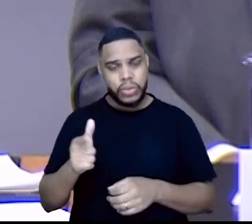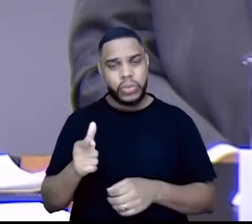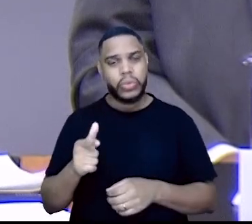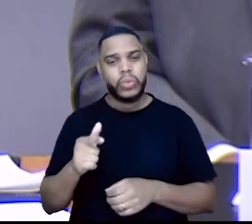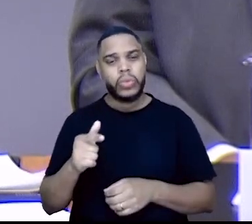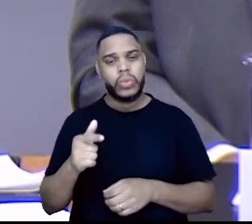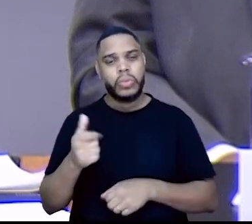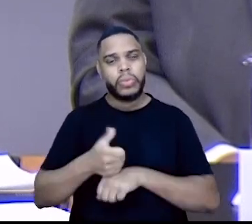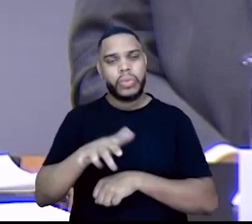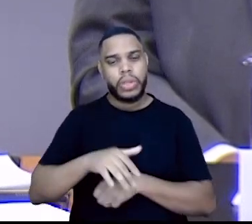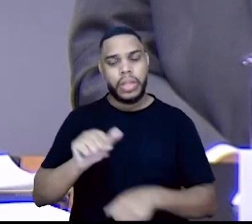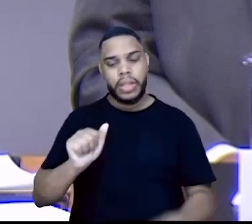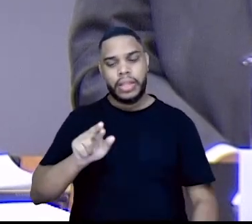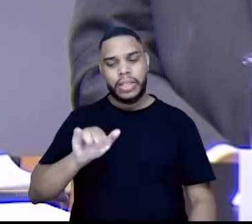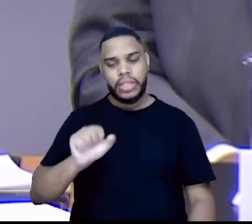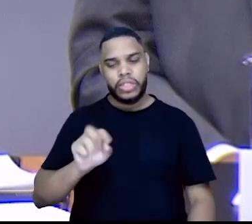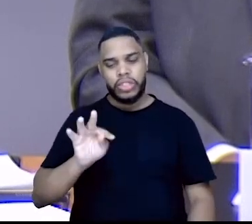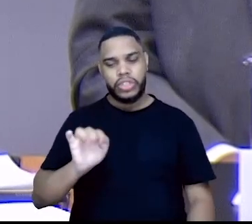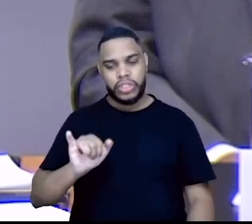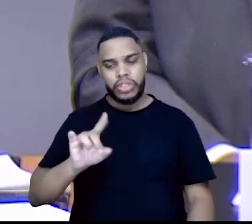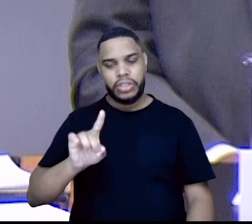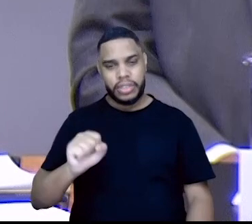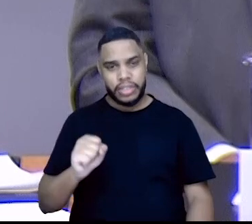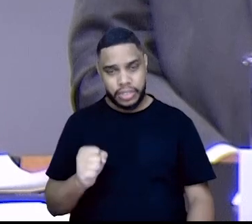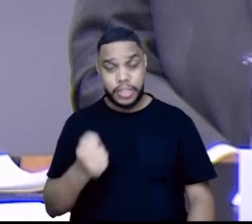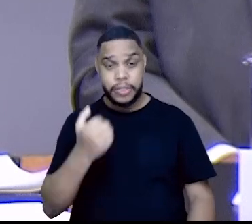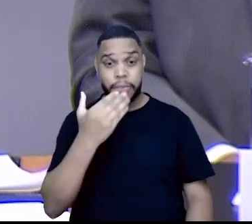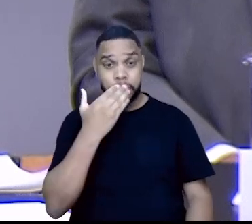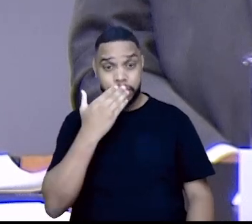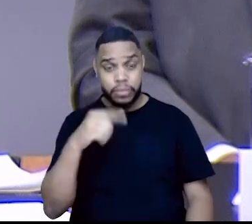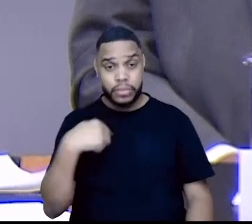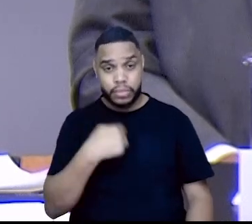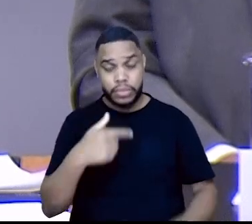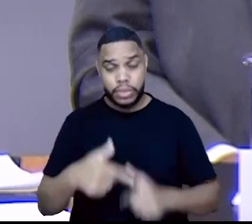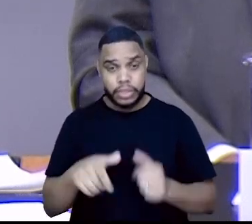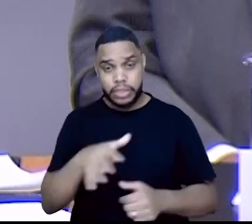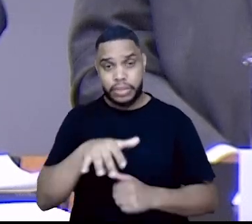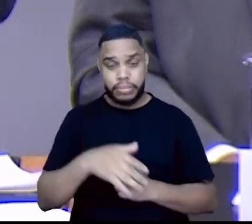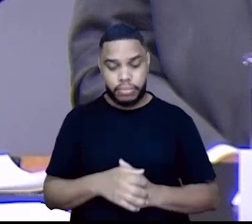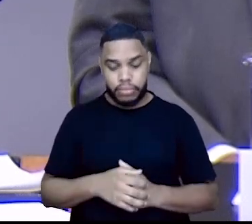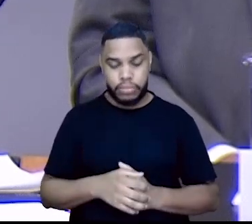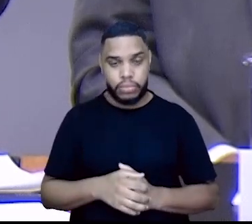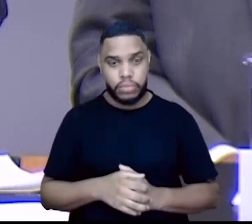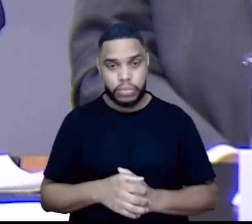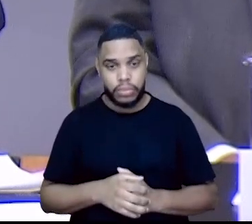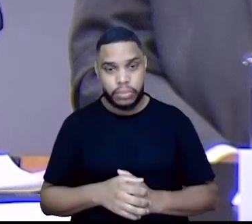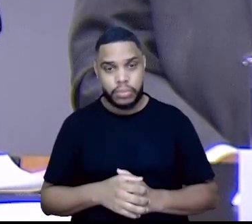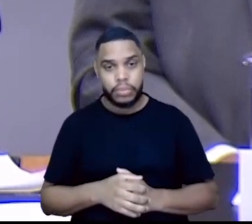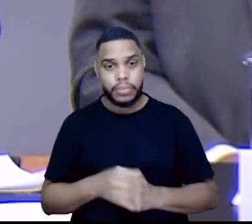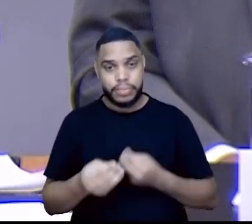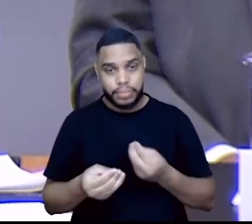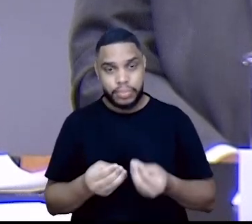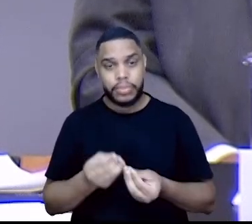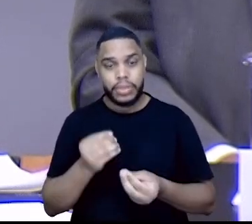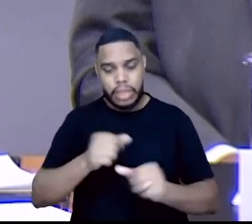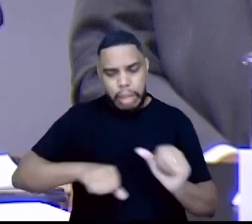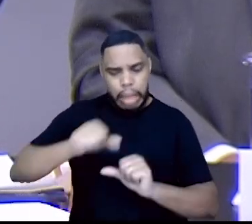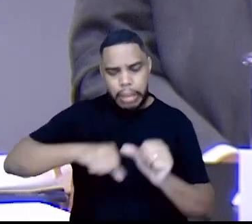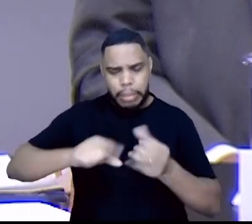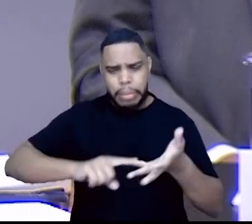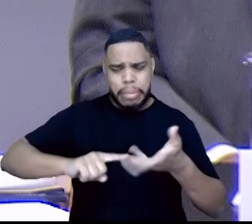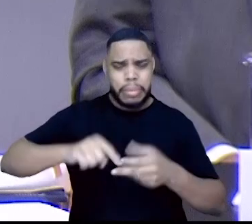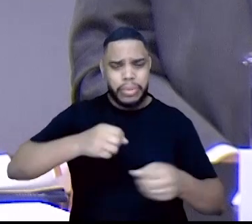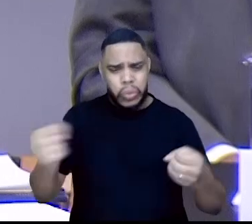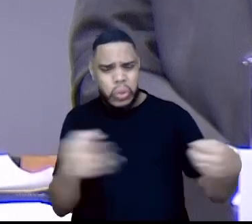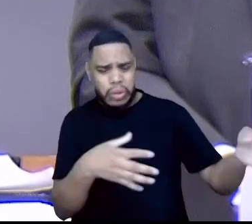ex-procurador-geral Aristides Junqueira. E ele pediu assim, eu queria que vocês pensassem nesse emaranhado de modificações,